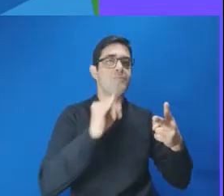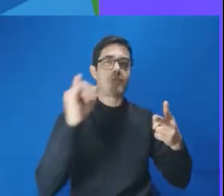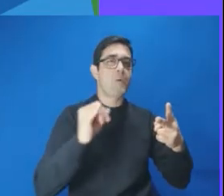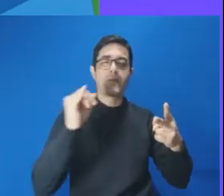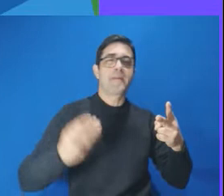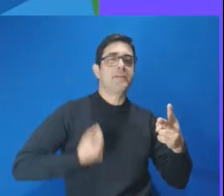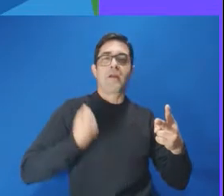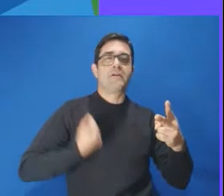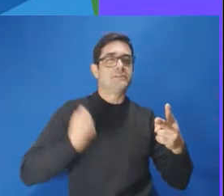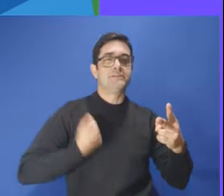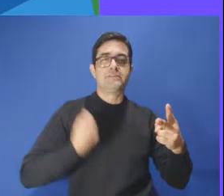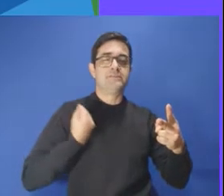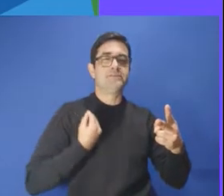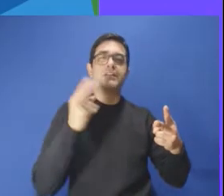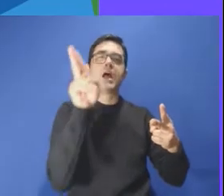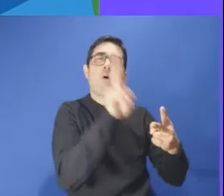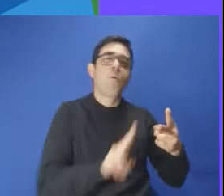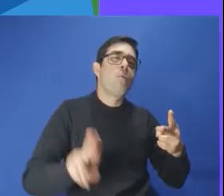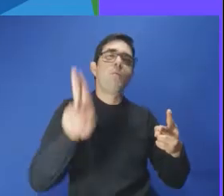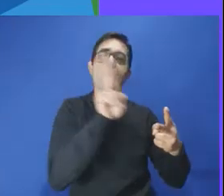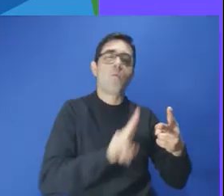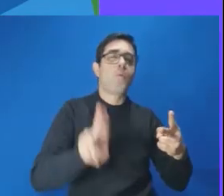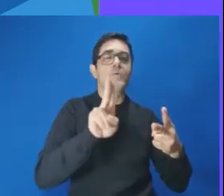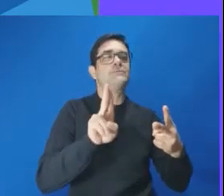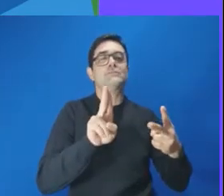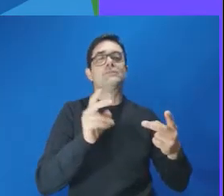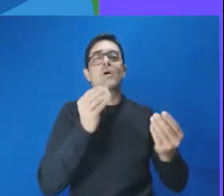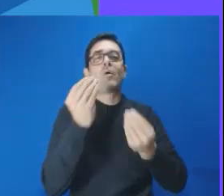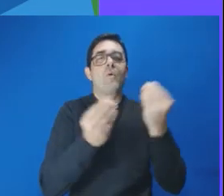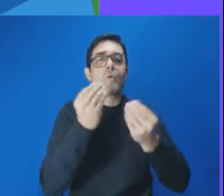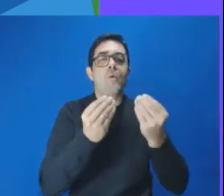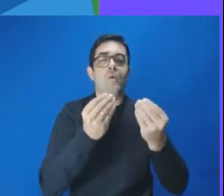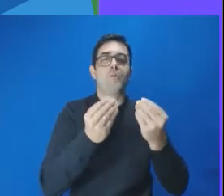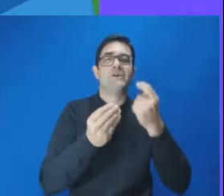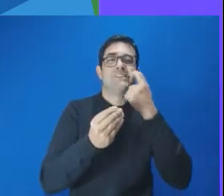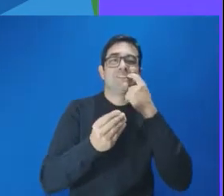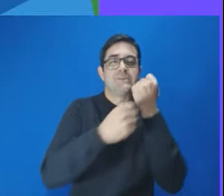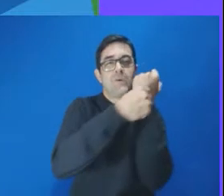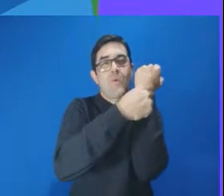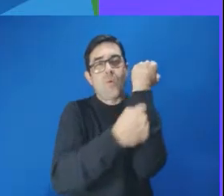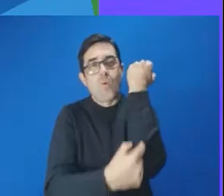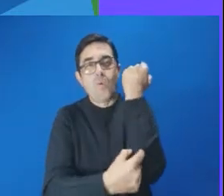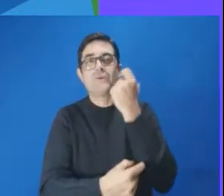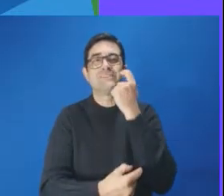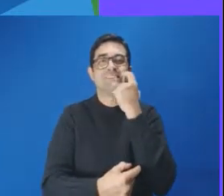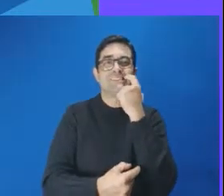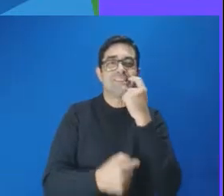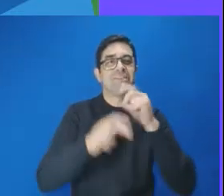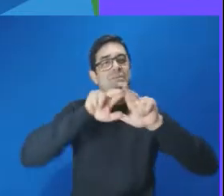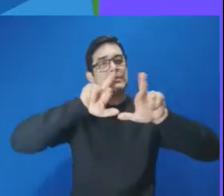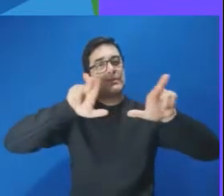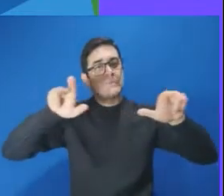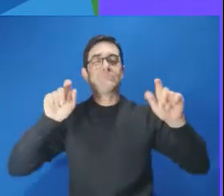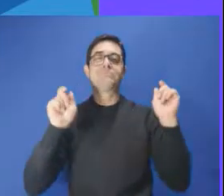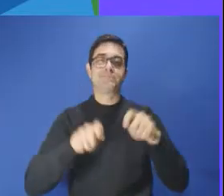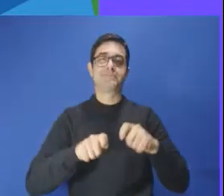suas carapaças, seus ossos, dentes e assim por diante. Bom, outro gás produzido